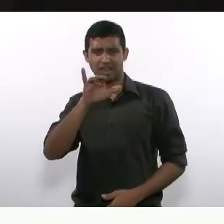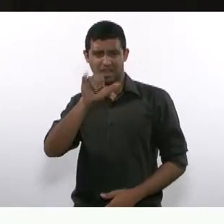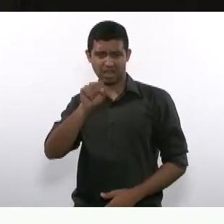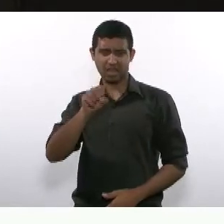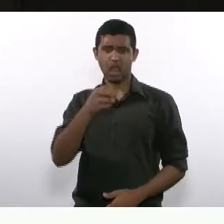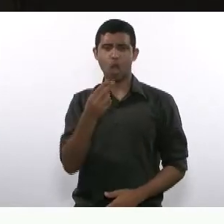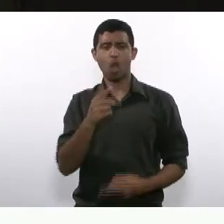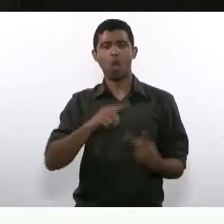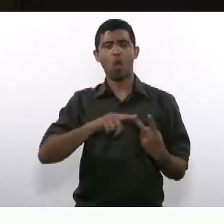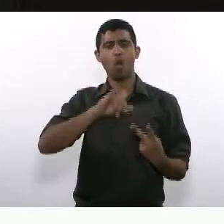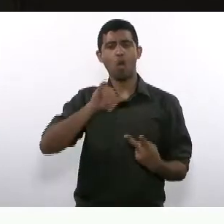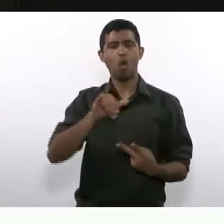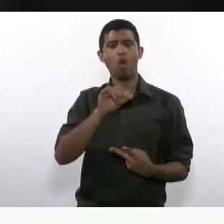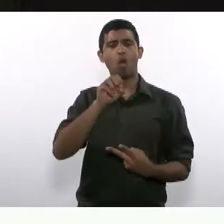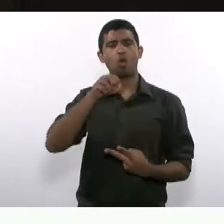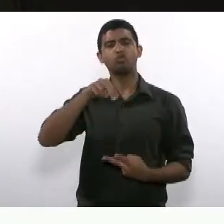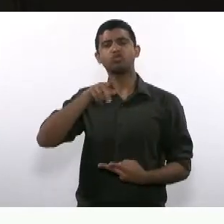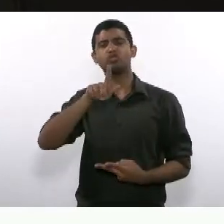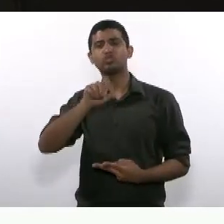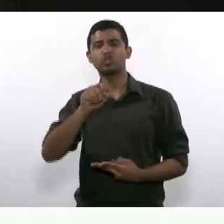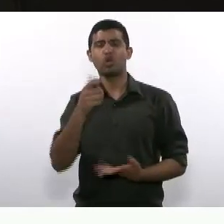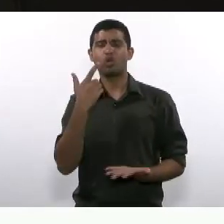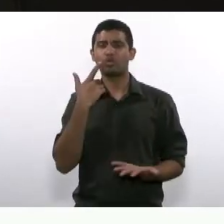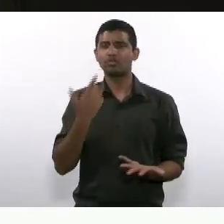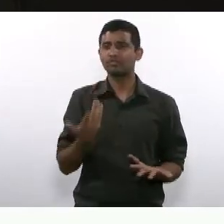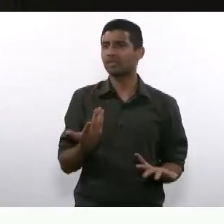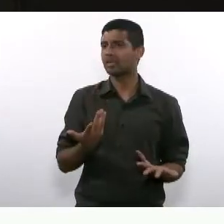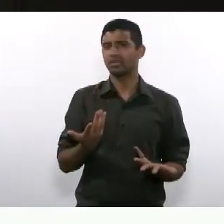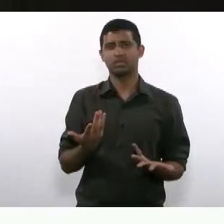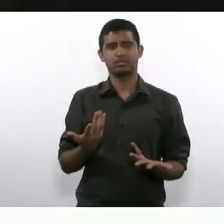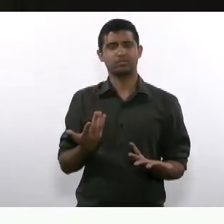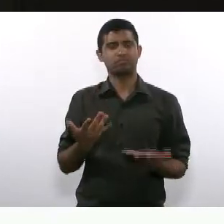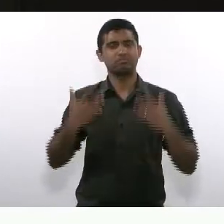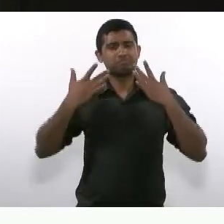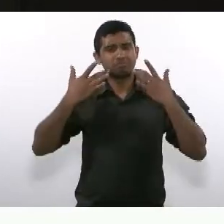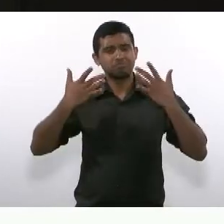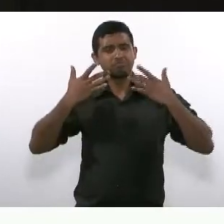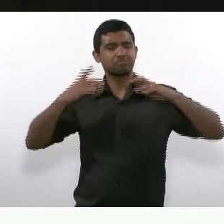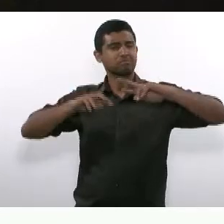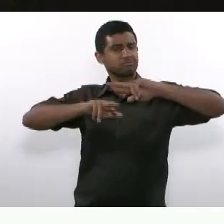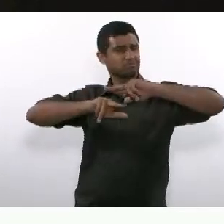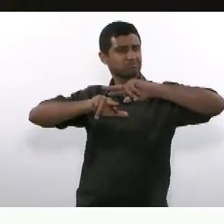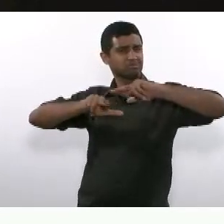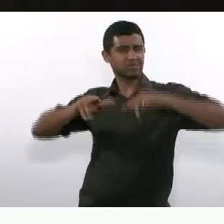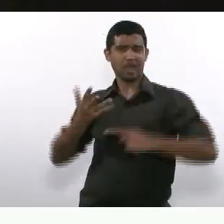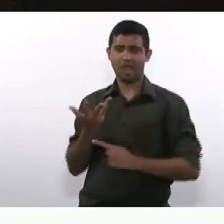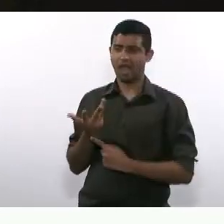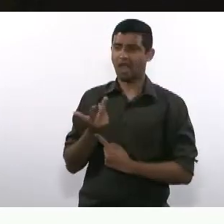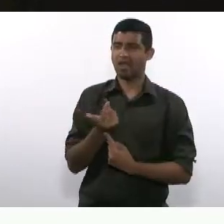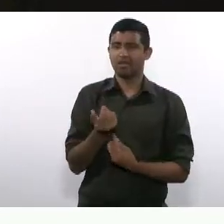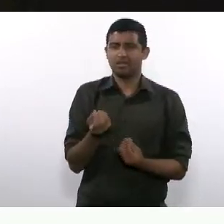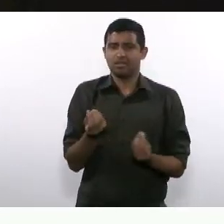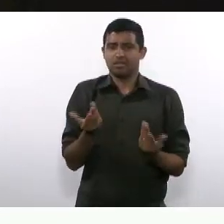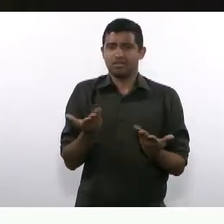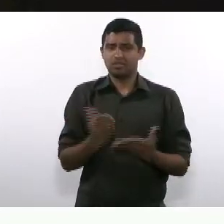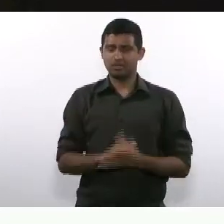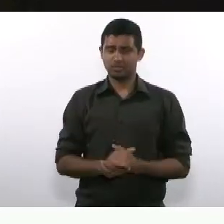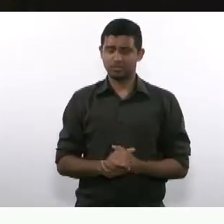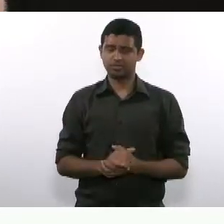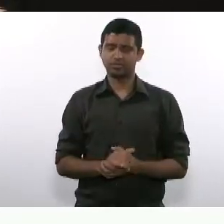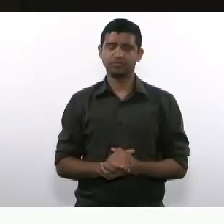ou seja, nada dessas manifestações, quer dizer, existe como uma